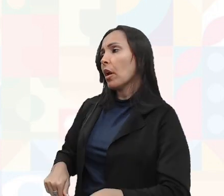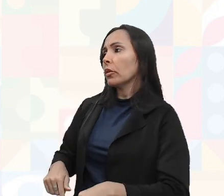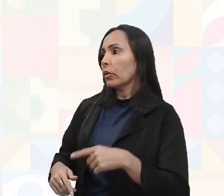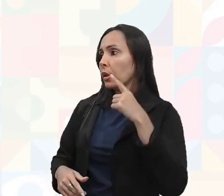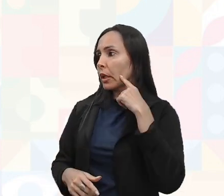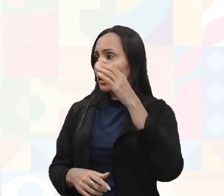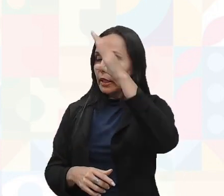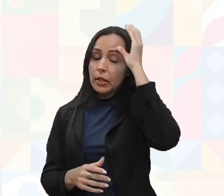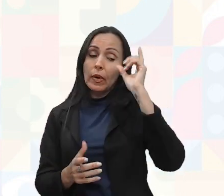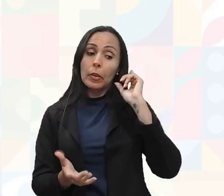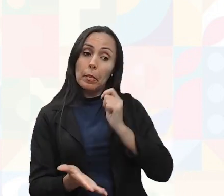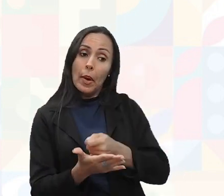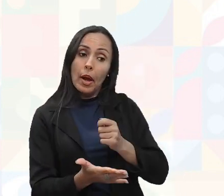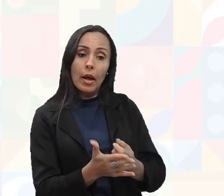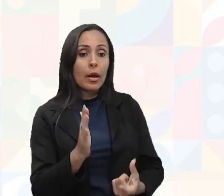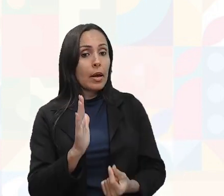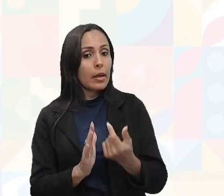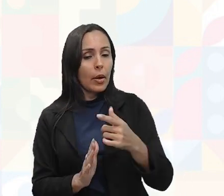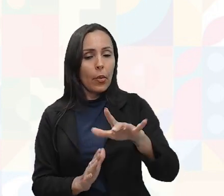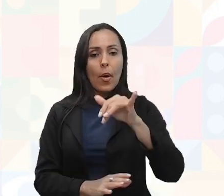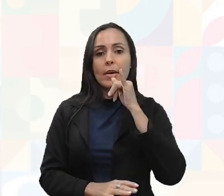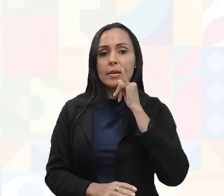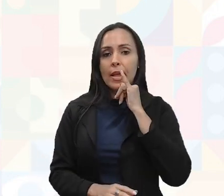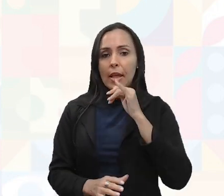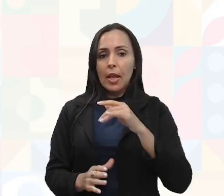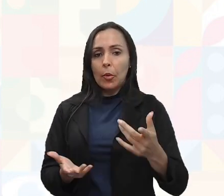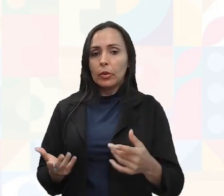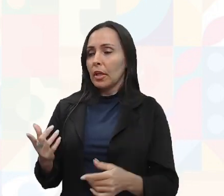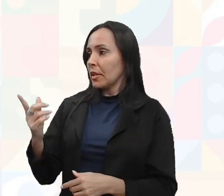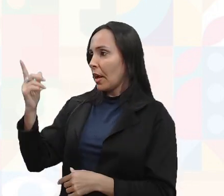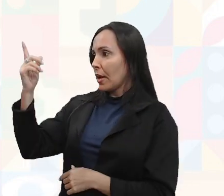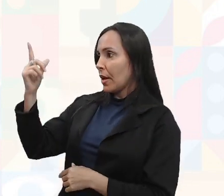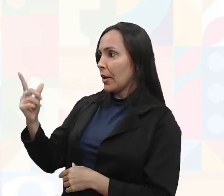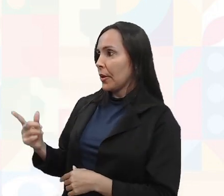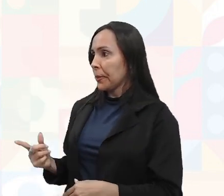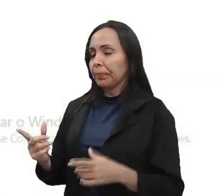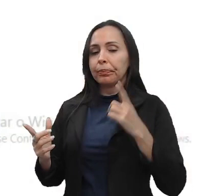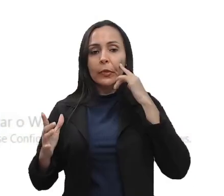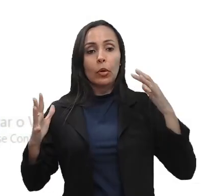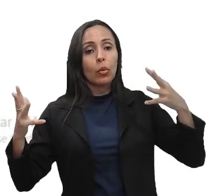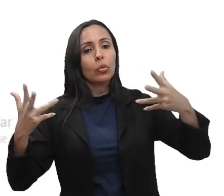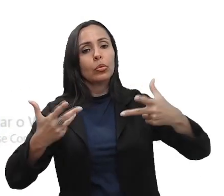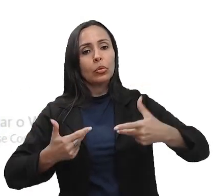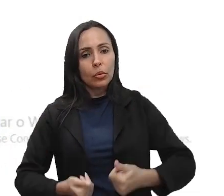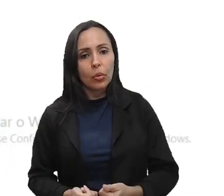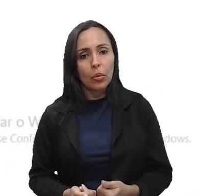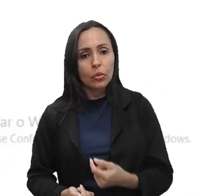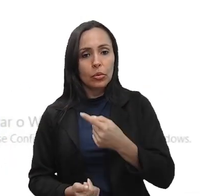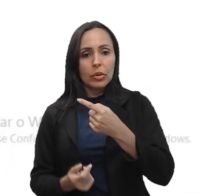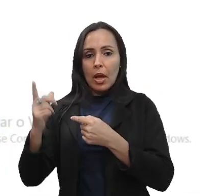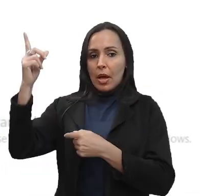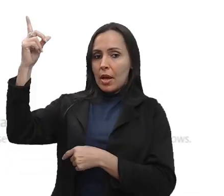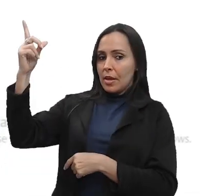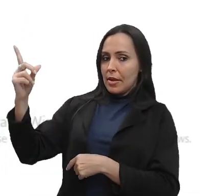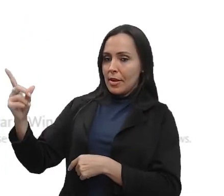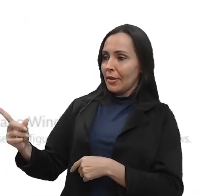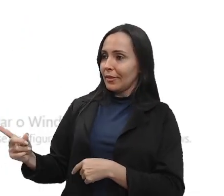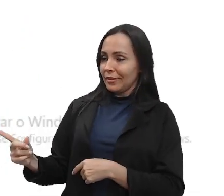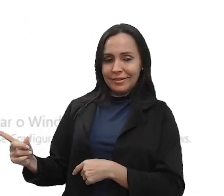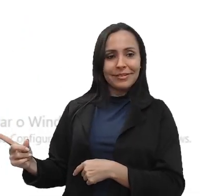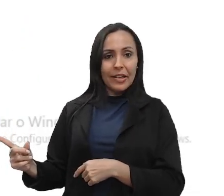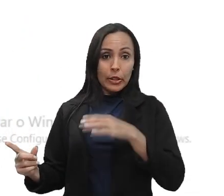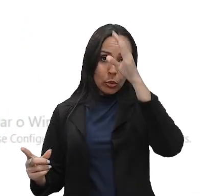gastar. Aqui é um exemplo de um programa, né, de necessidades, com todas as necessidades de tudo desse ambiente que o cliente